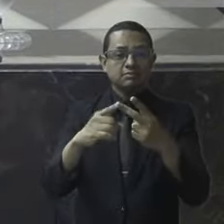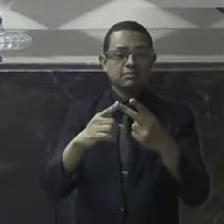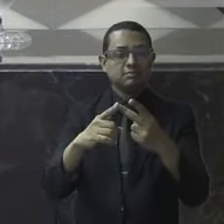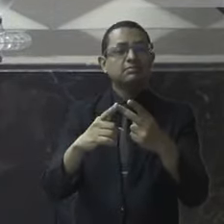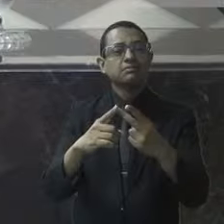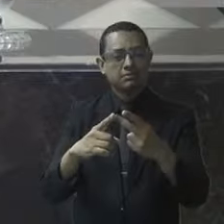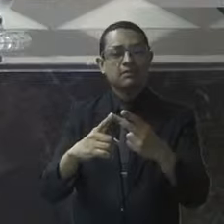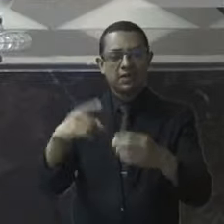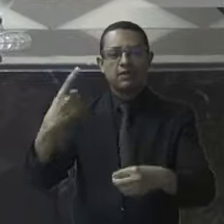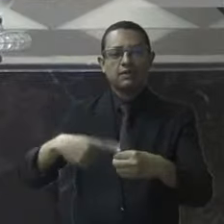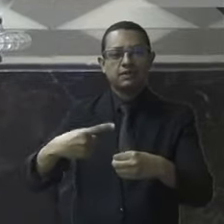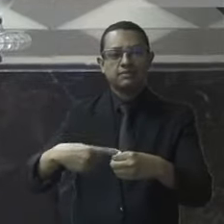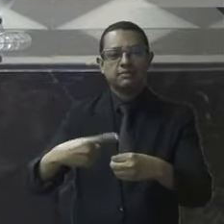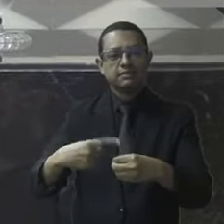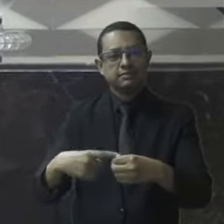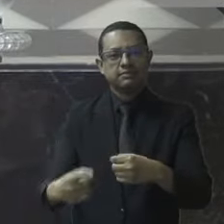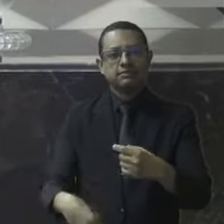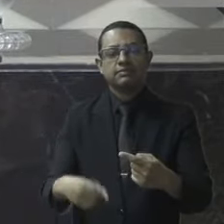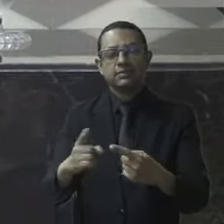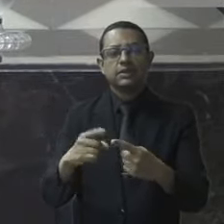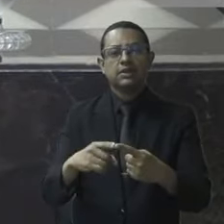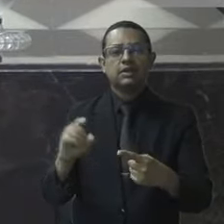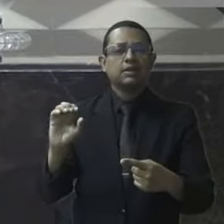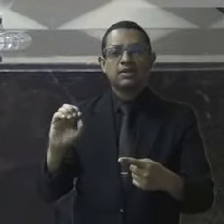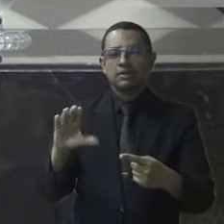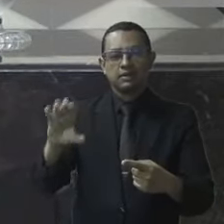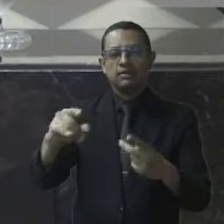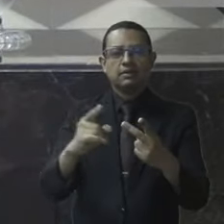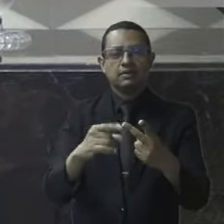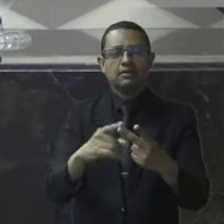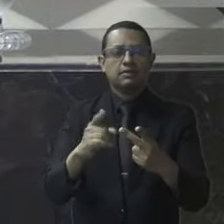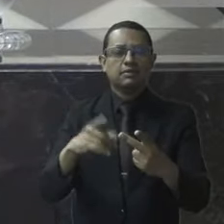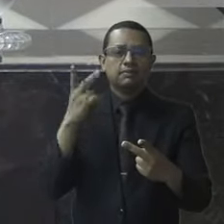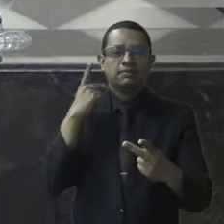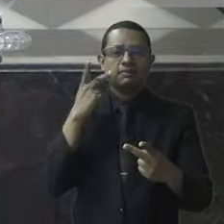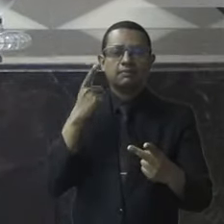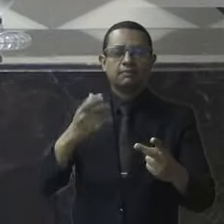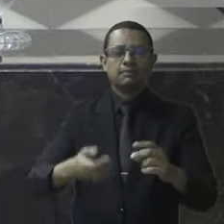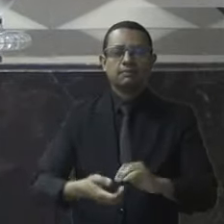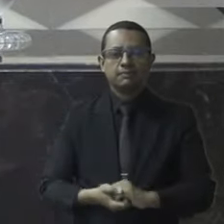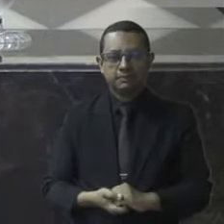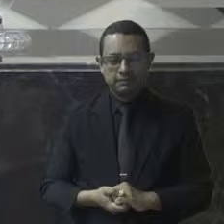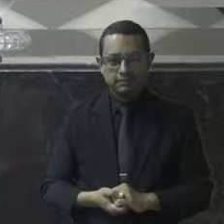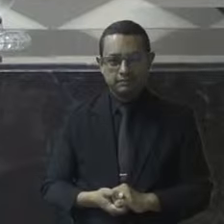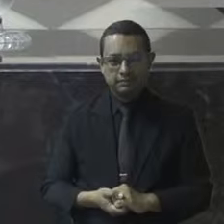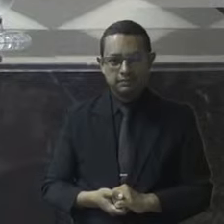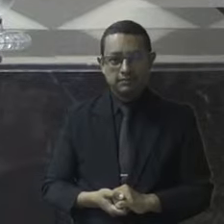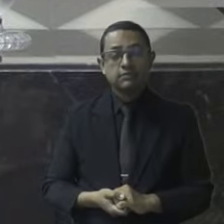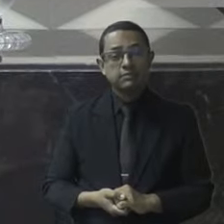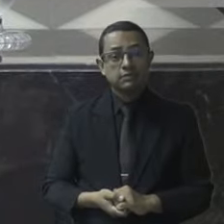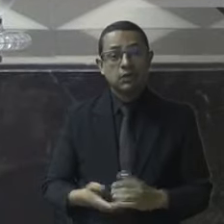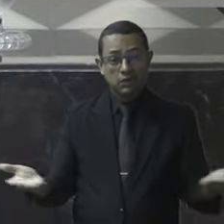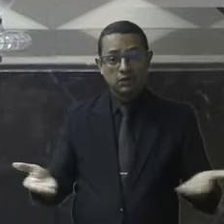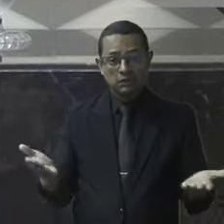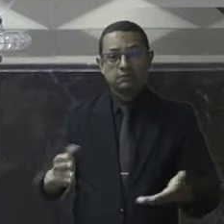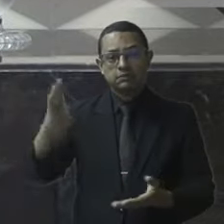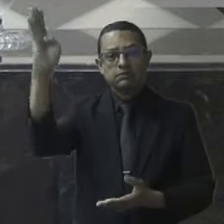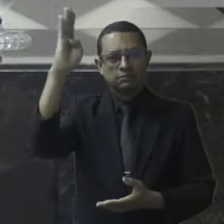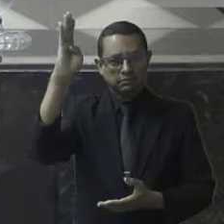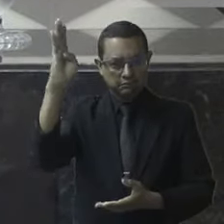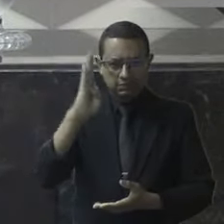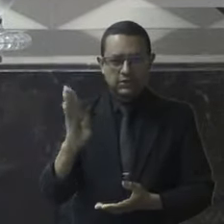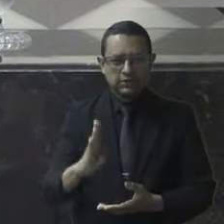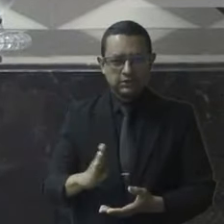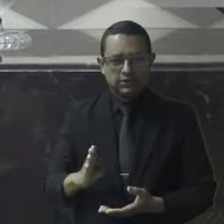dois municípios que são Caucaia e Fortaleza. O Brasil hoje